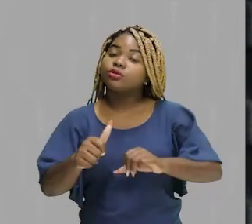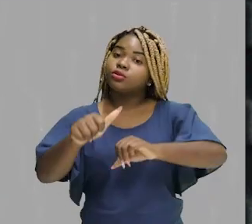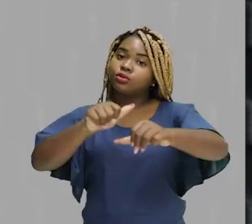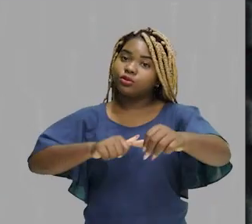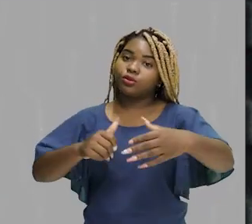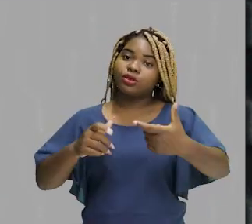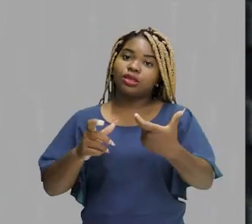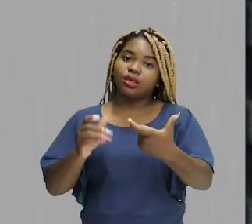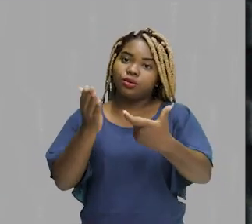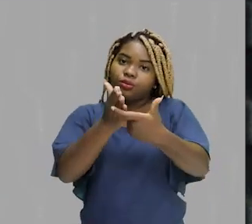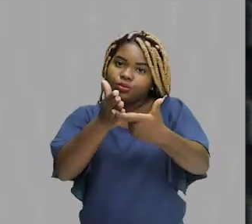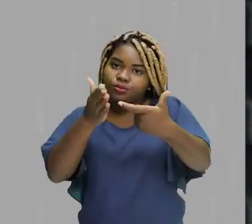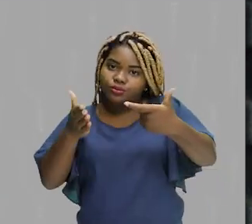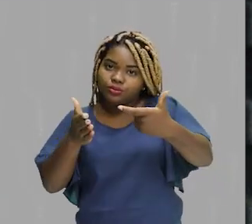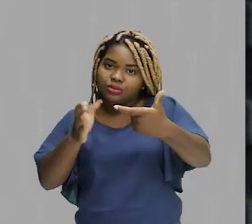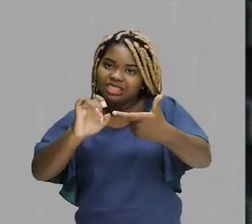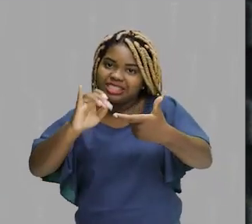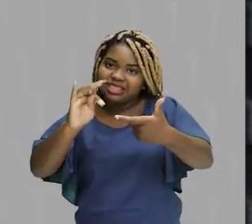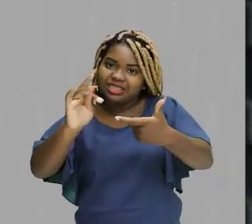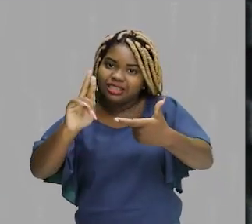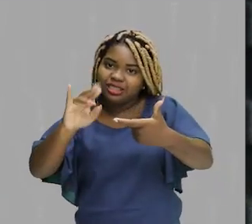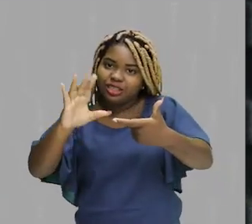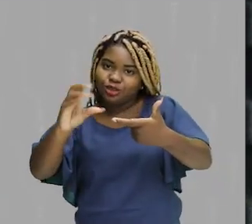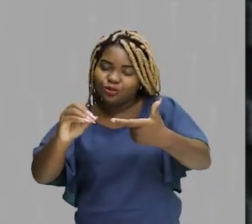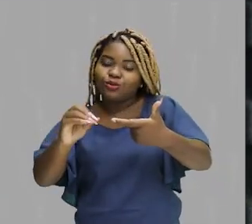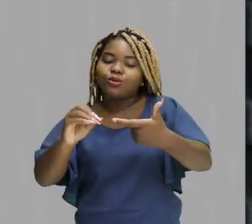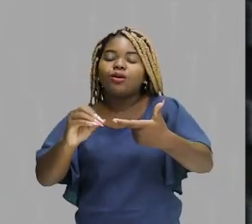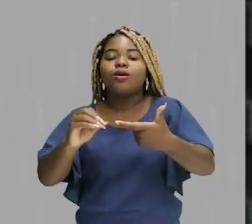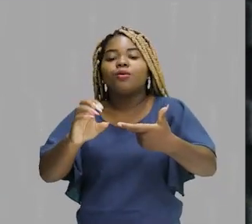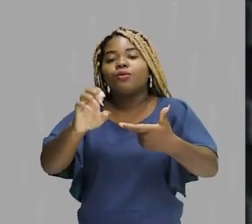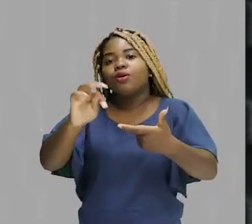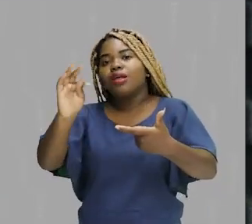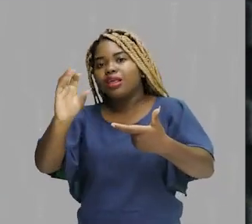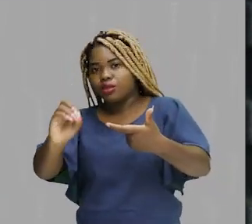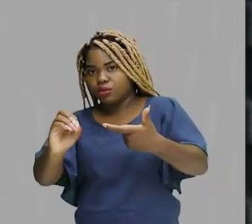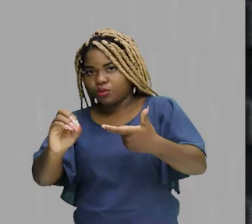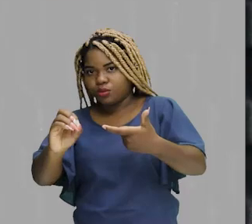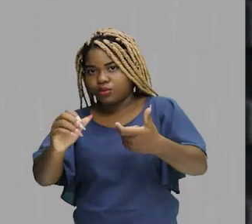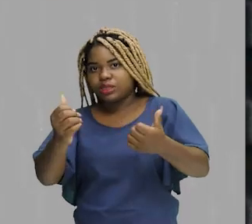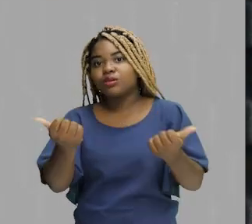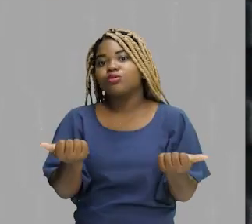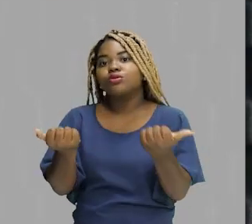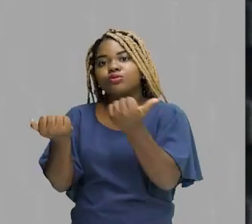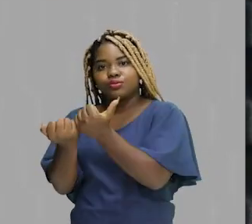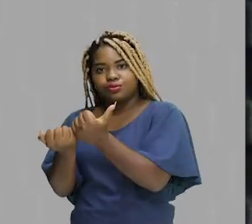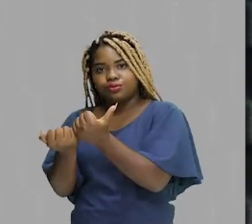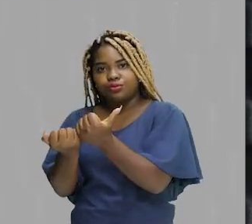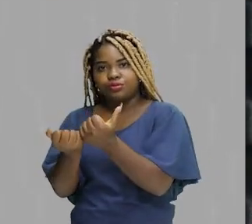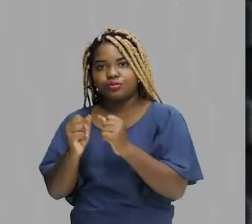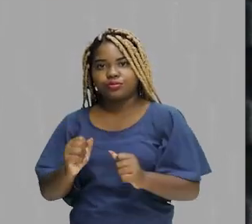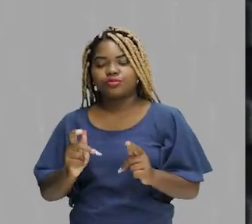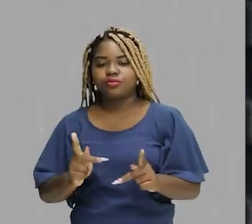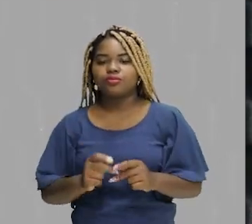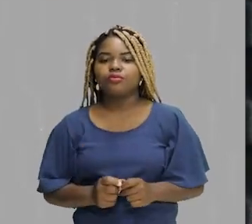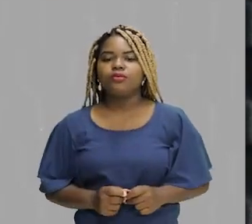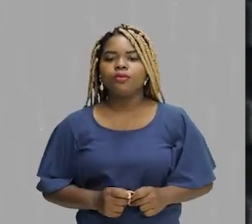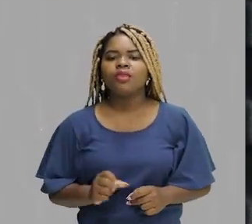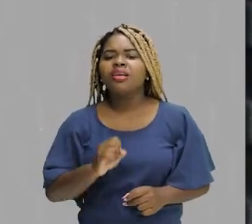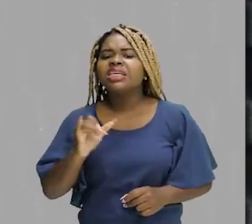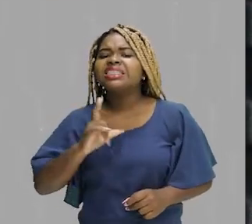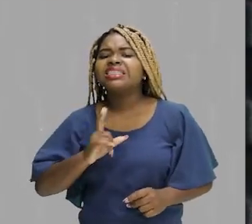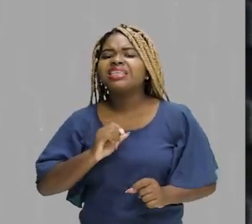terminação hídrico por eto. Cloreto de sódio. Se o ácido, por exemplo, de origem for